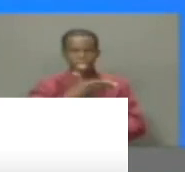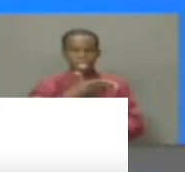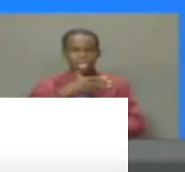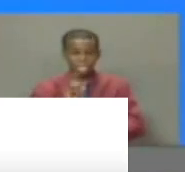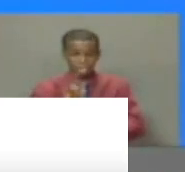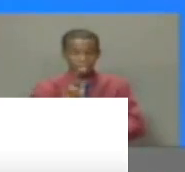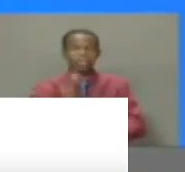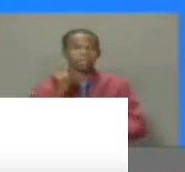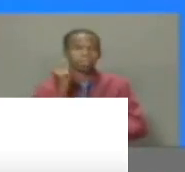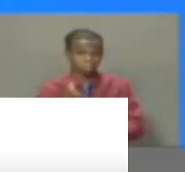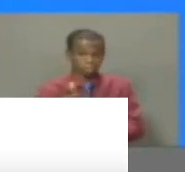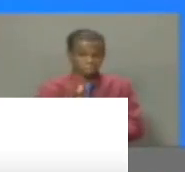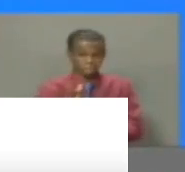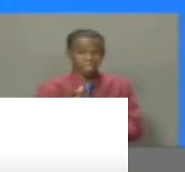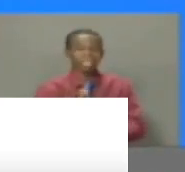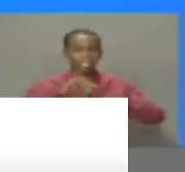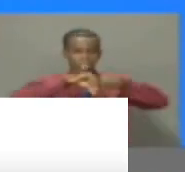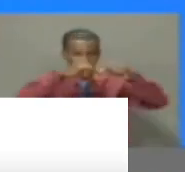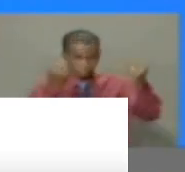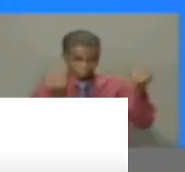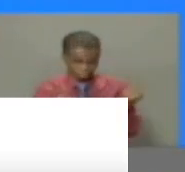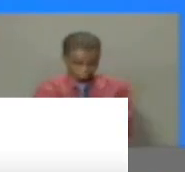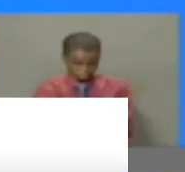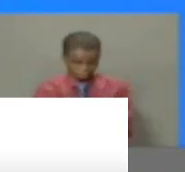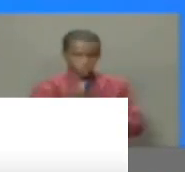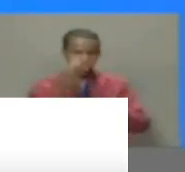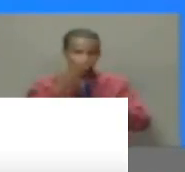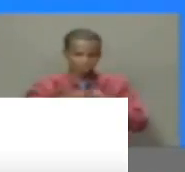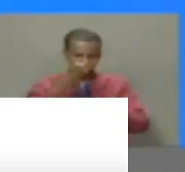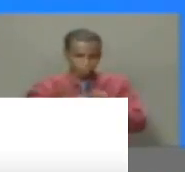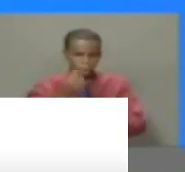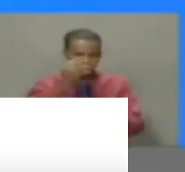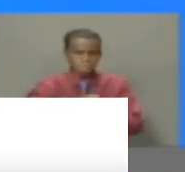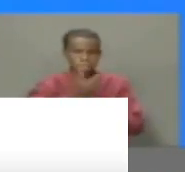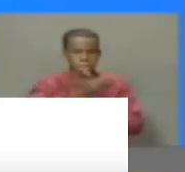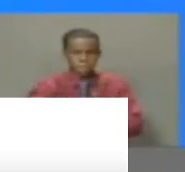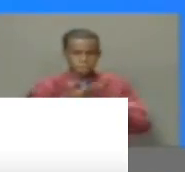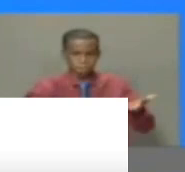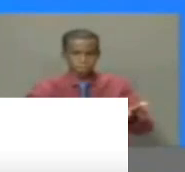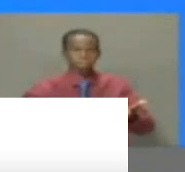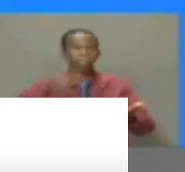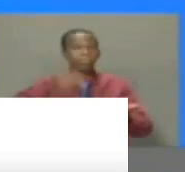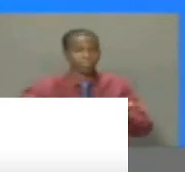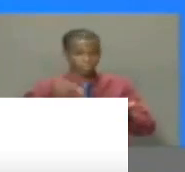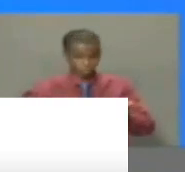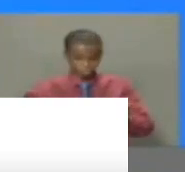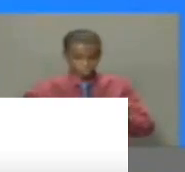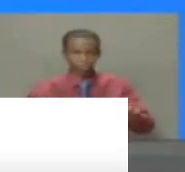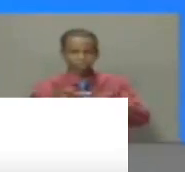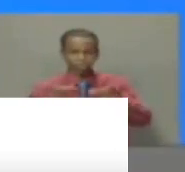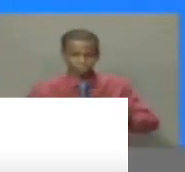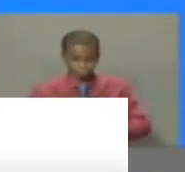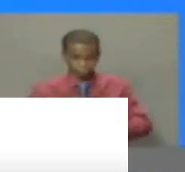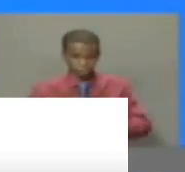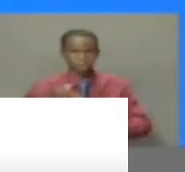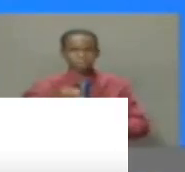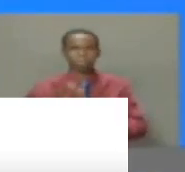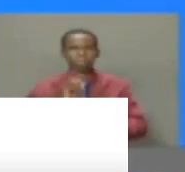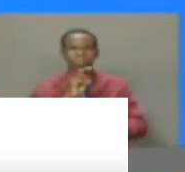registrados me produtos adicionais registrados no portal da produção Nacional